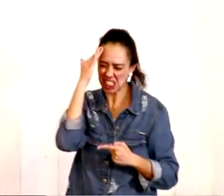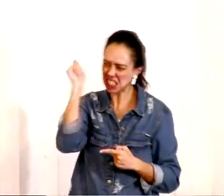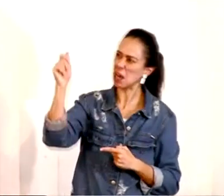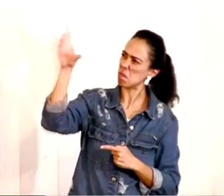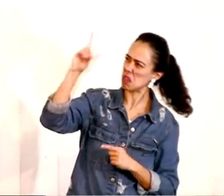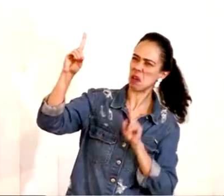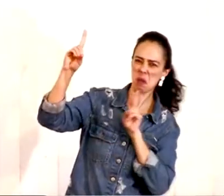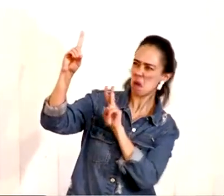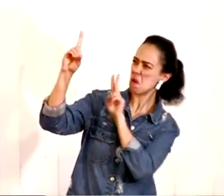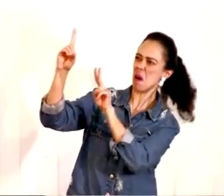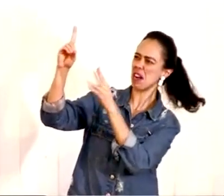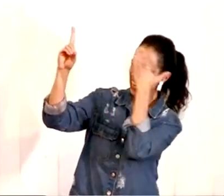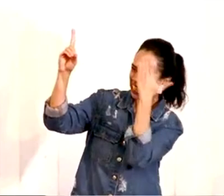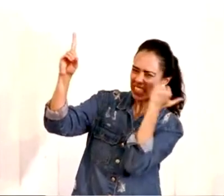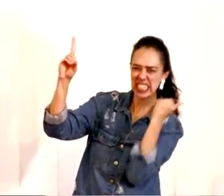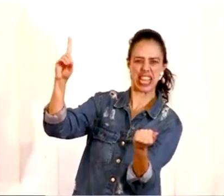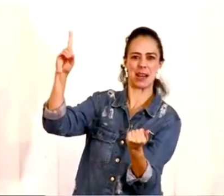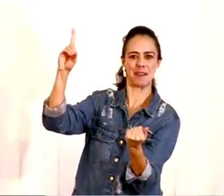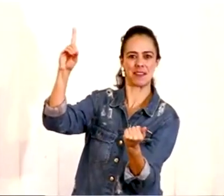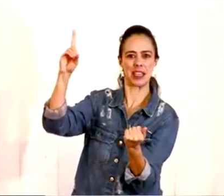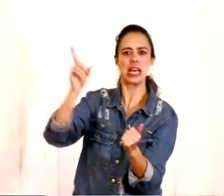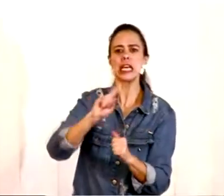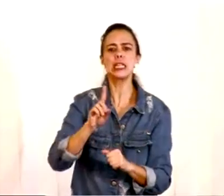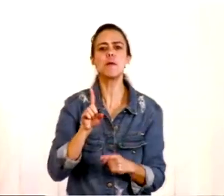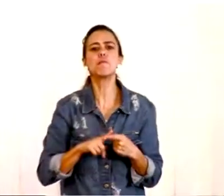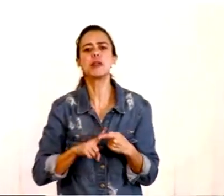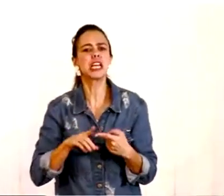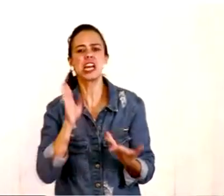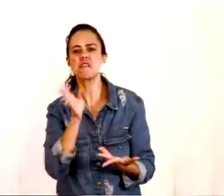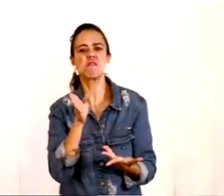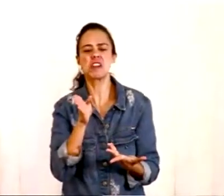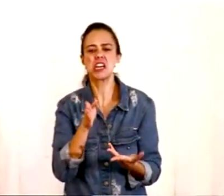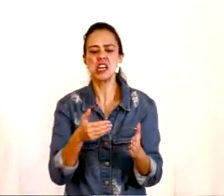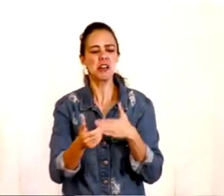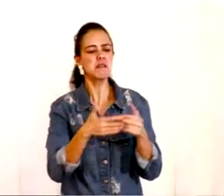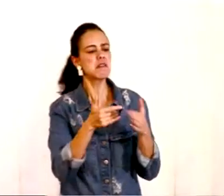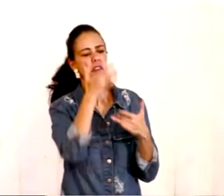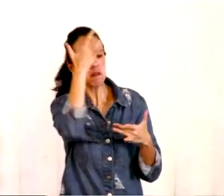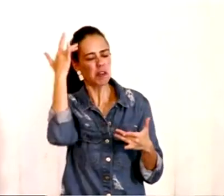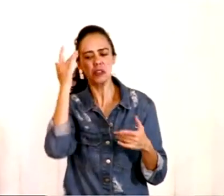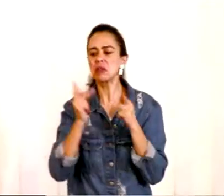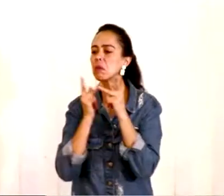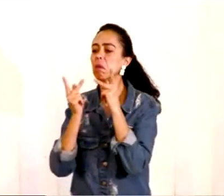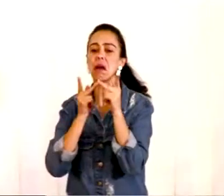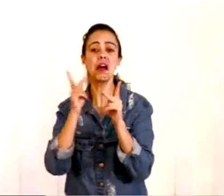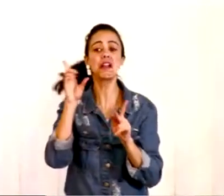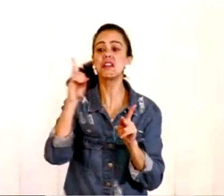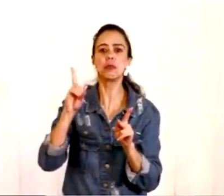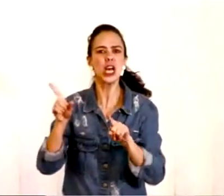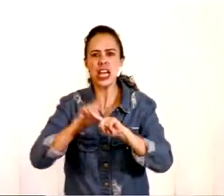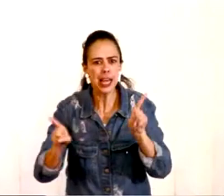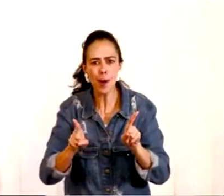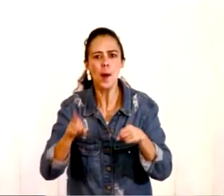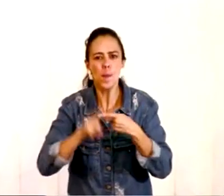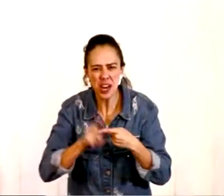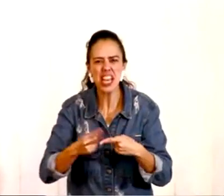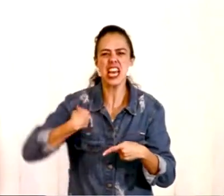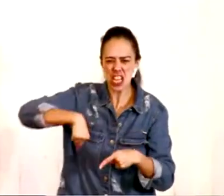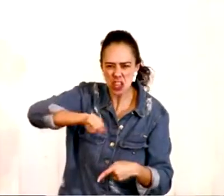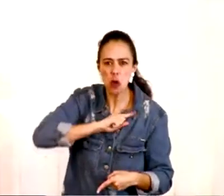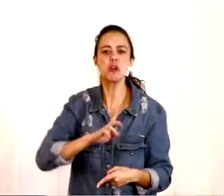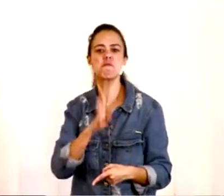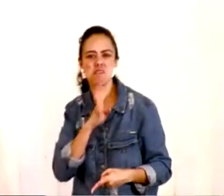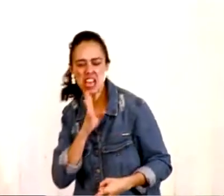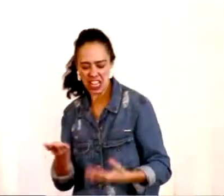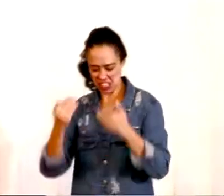é, não apenas por aquilo que as pessoas falam, mas por aquilo que Ele fez em nós, e aquilo que Ele é em nós, com o